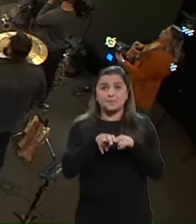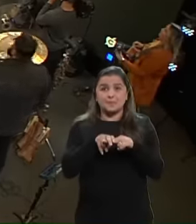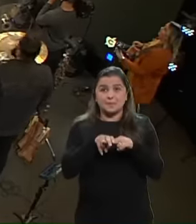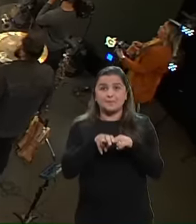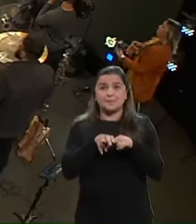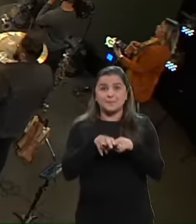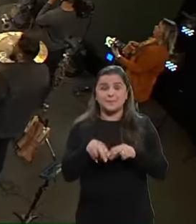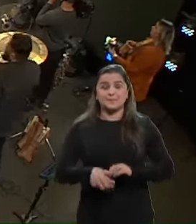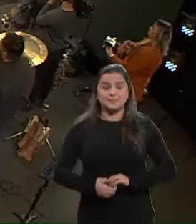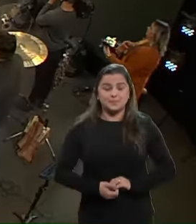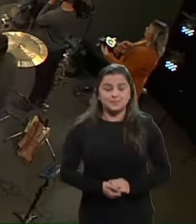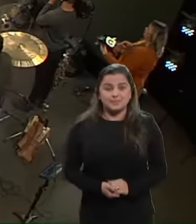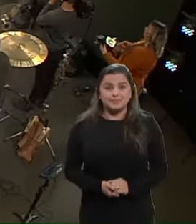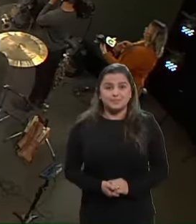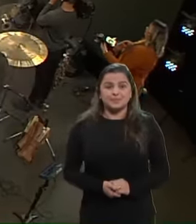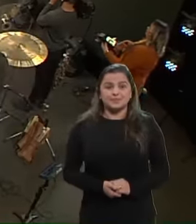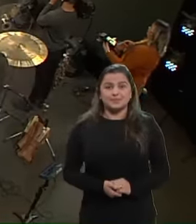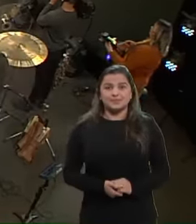Jesus.